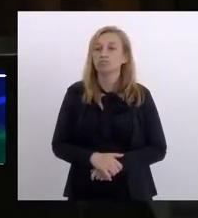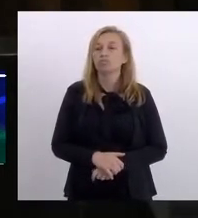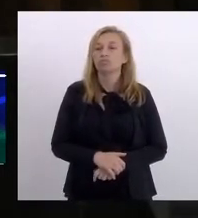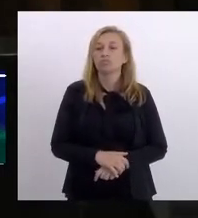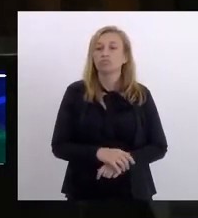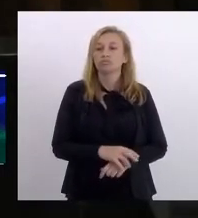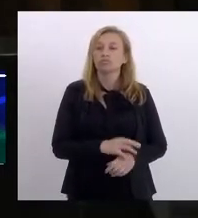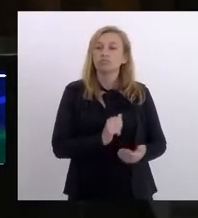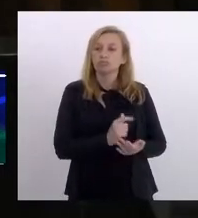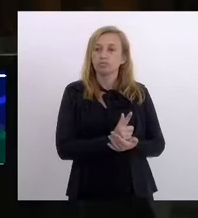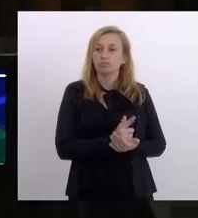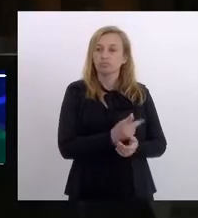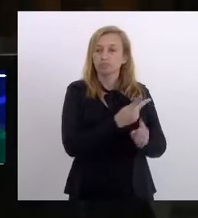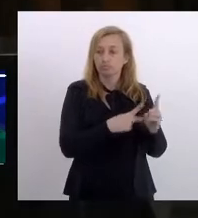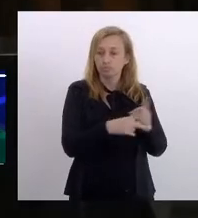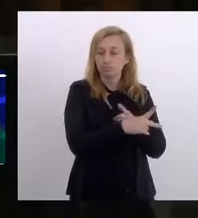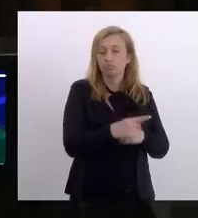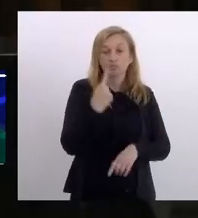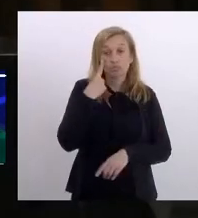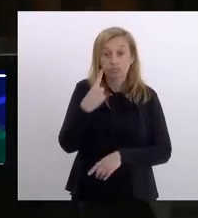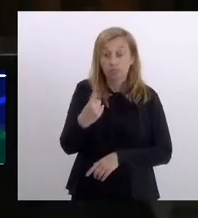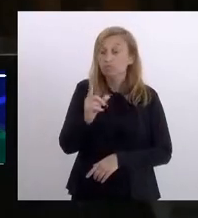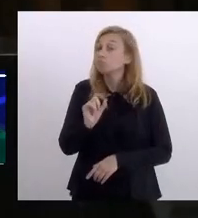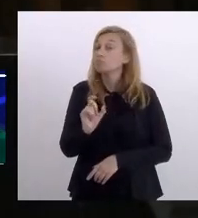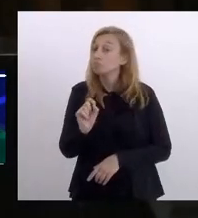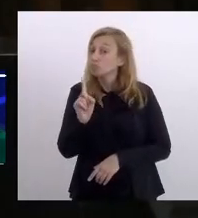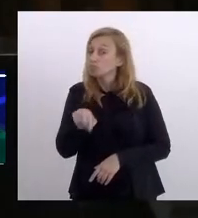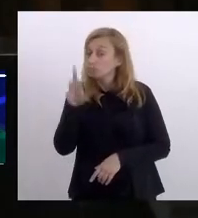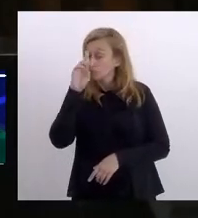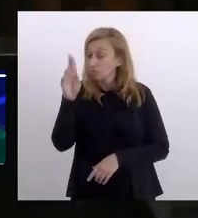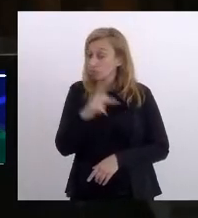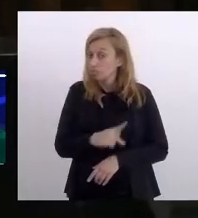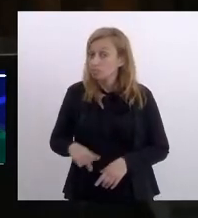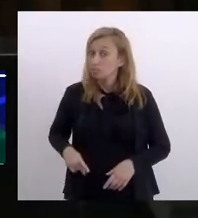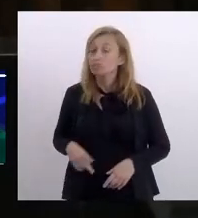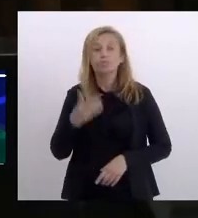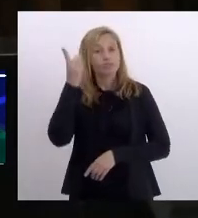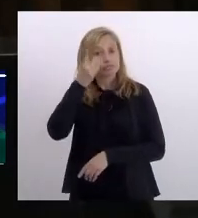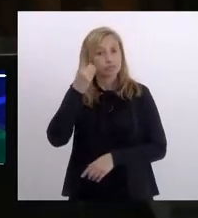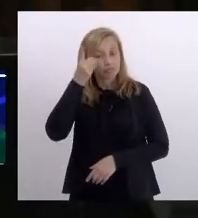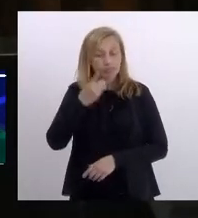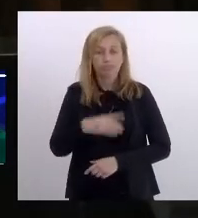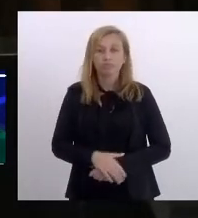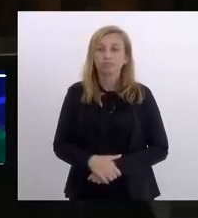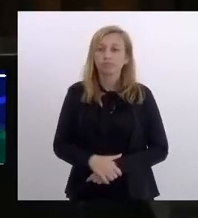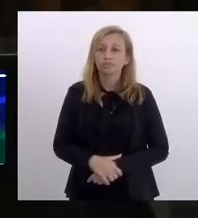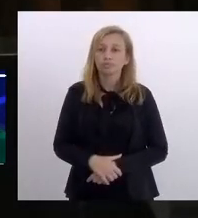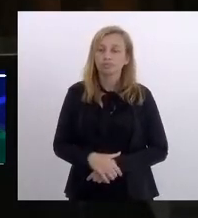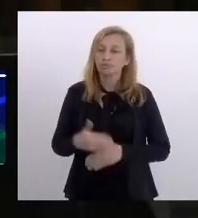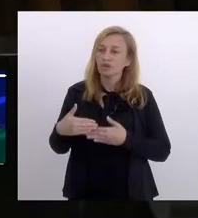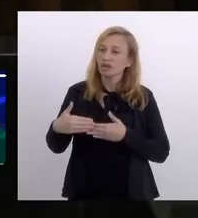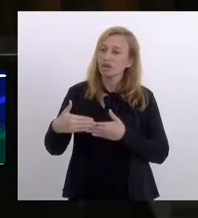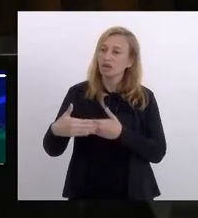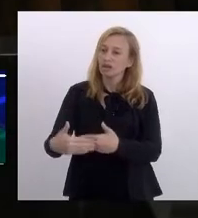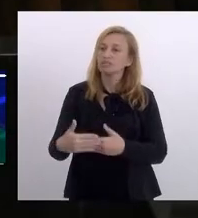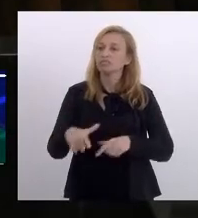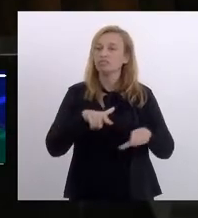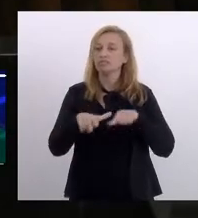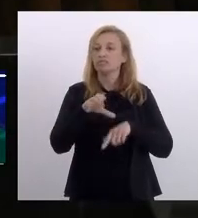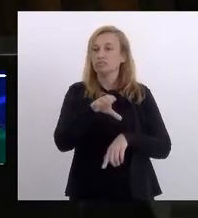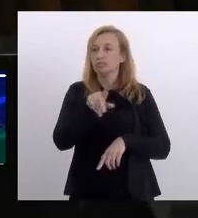Previdência. E a gente viu, senhor presidente, deputados e deputadas, ao longo do trabalho da